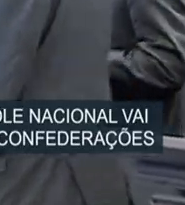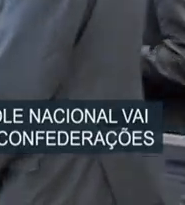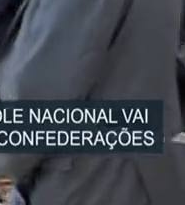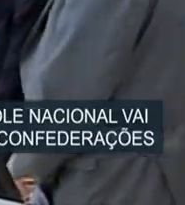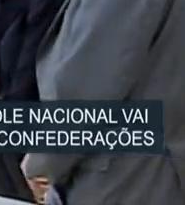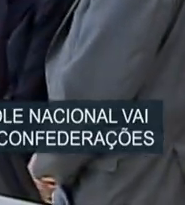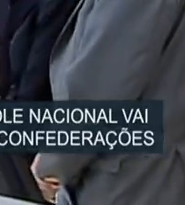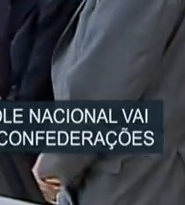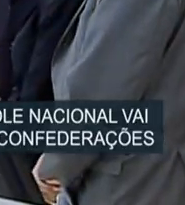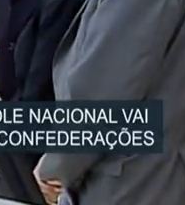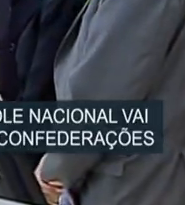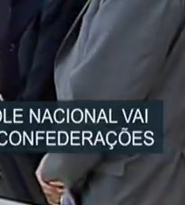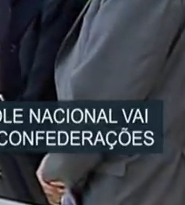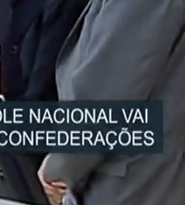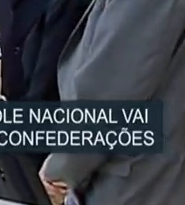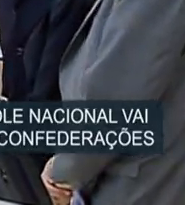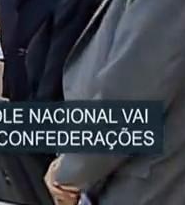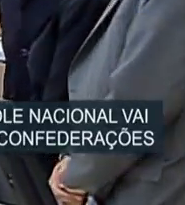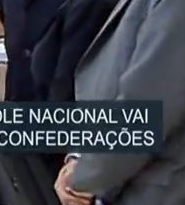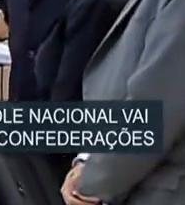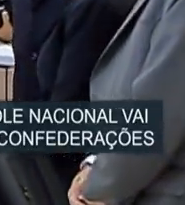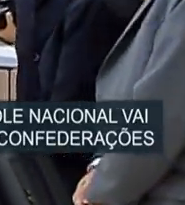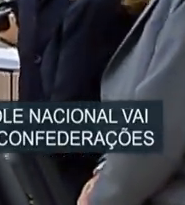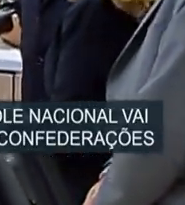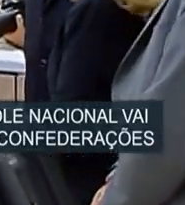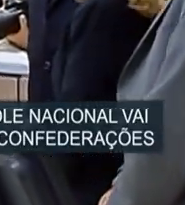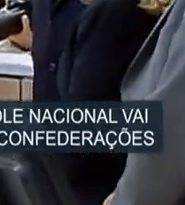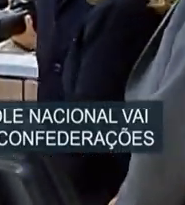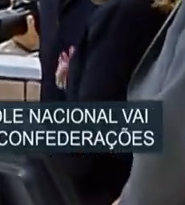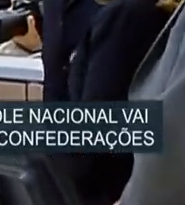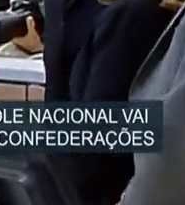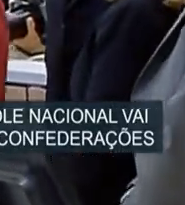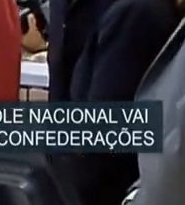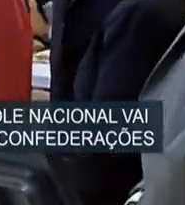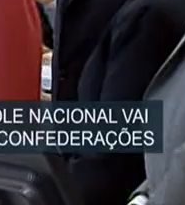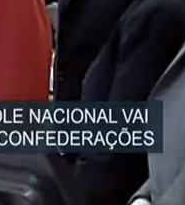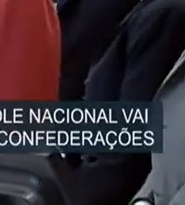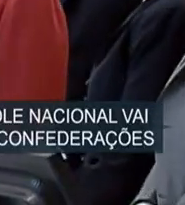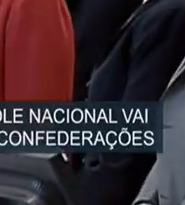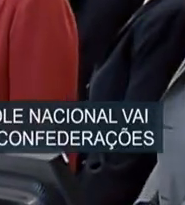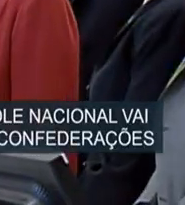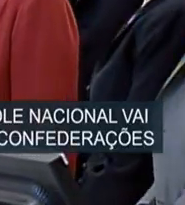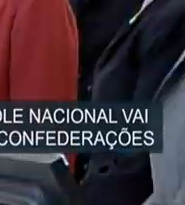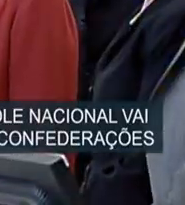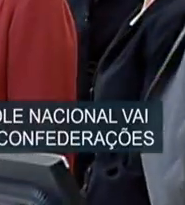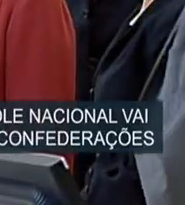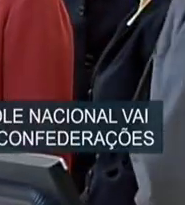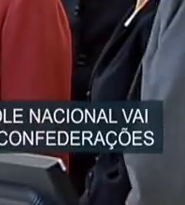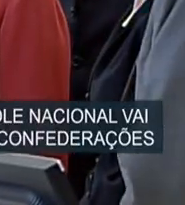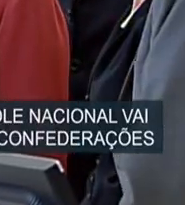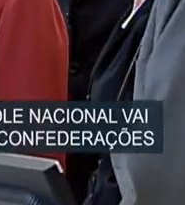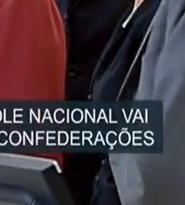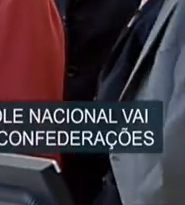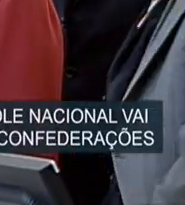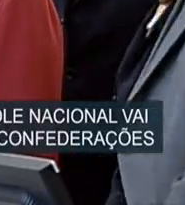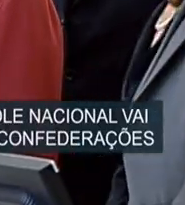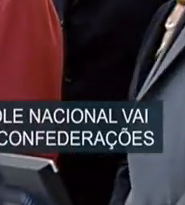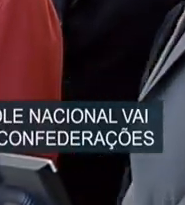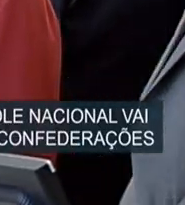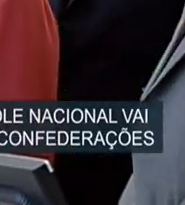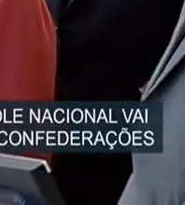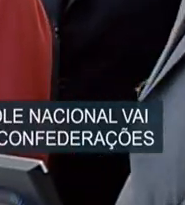Eu só quero te dizer o seguinte, e depois? Nós vamos para lá, tá bom. Vai chamar o Celso primeiro?